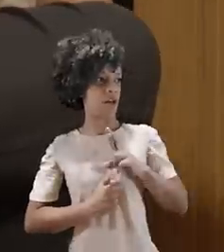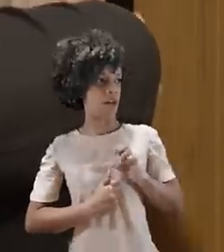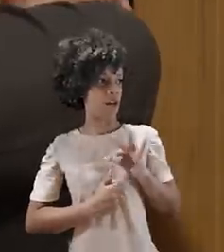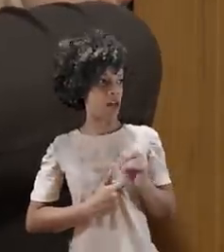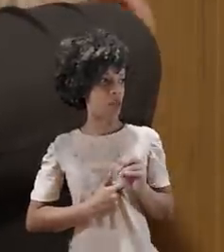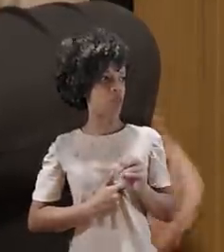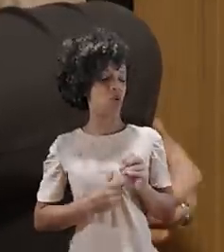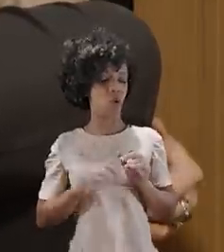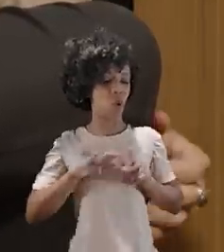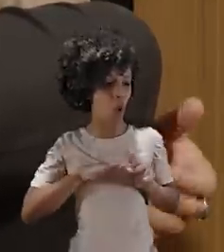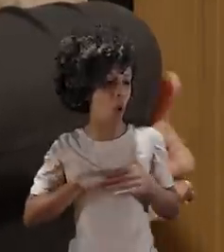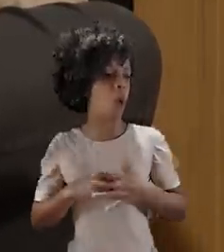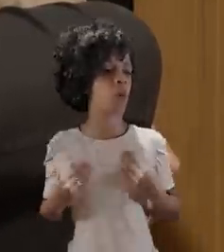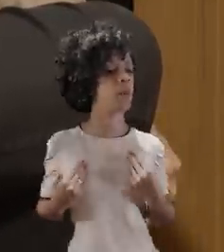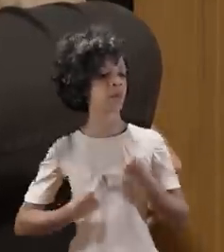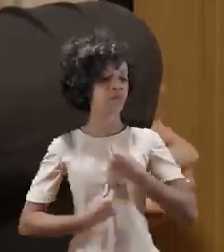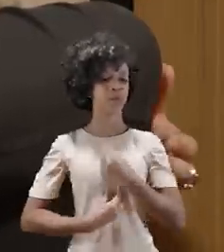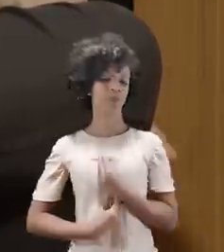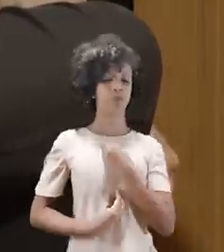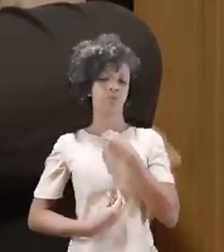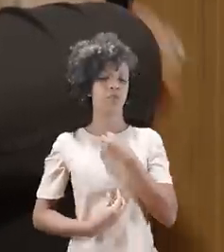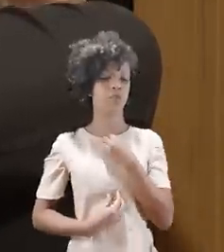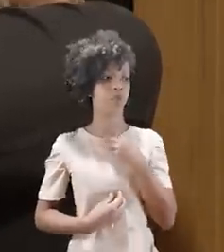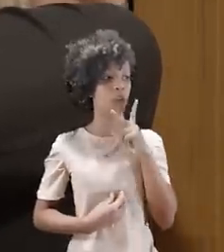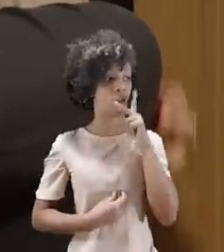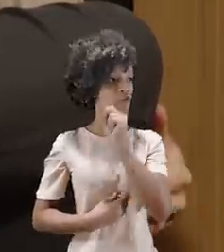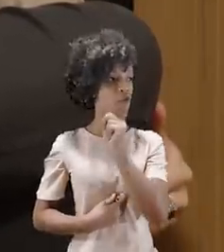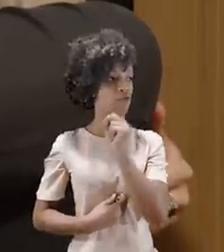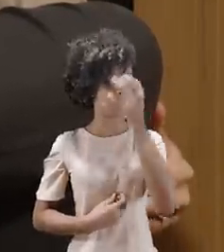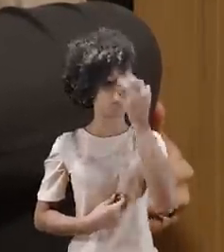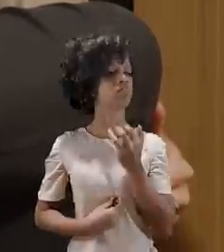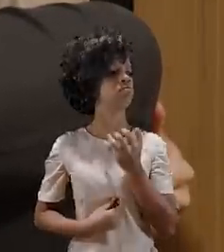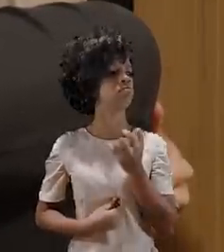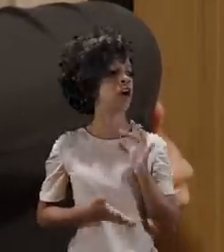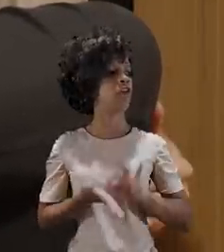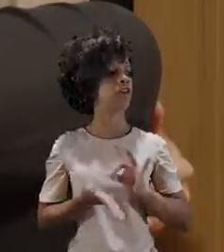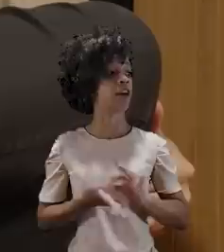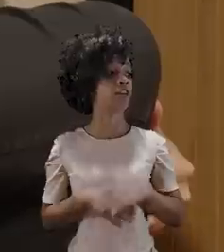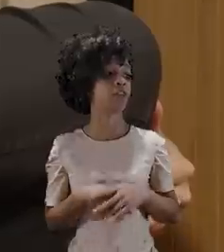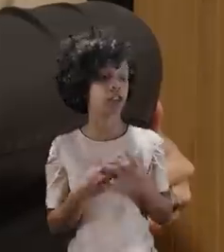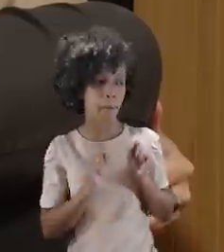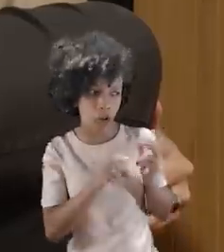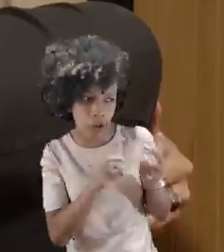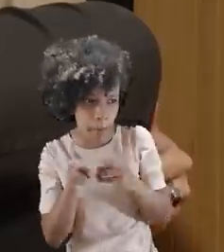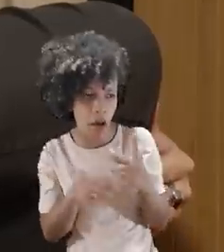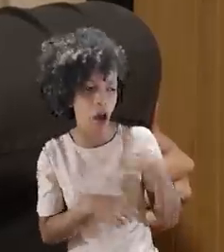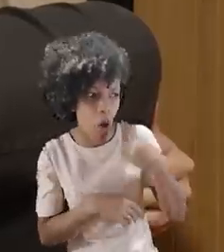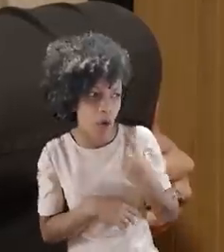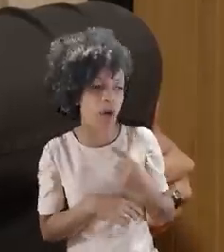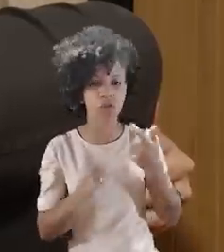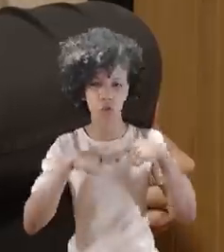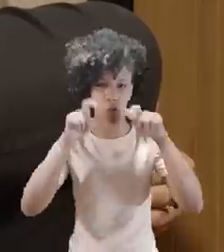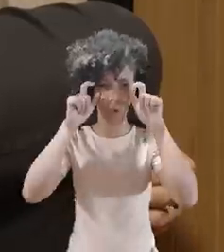quadrado em todas as linhas retas passam poder passou firmeza seriedade então geralmente ou você pode reparar que o